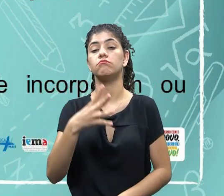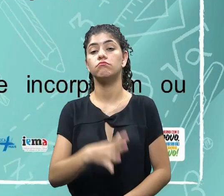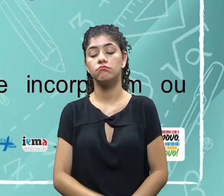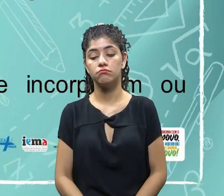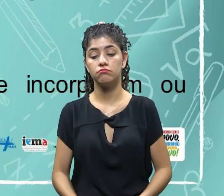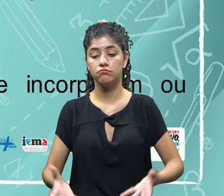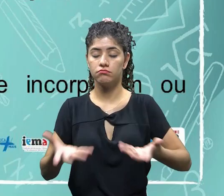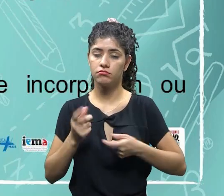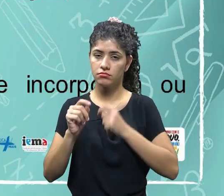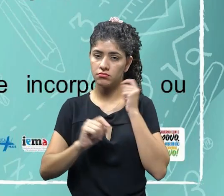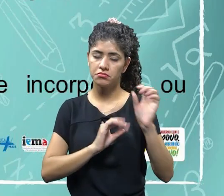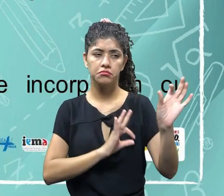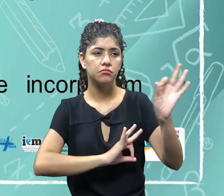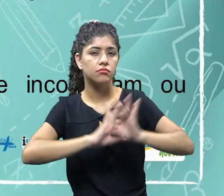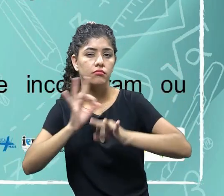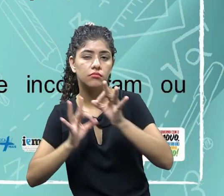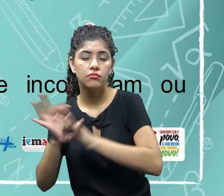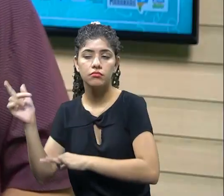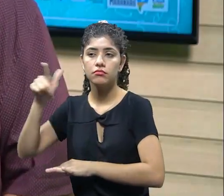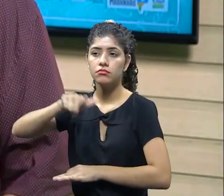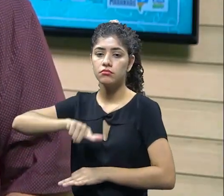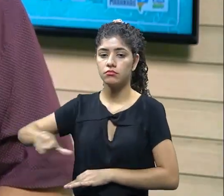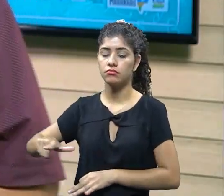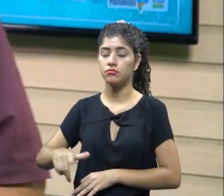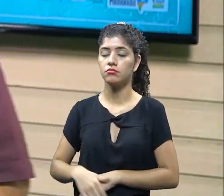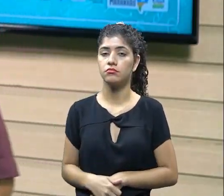fazer algo, quero reformar agora esse